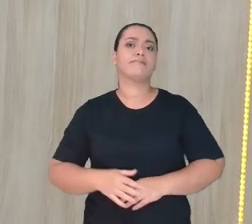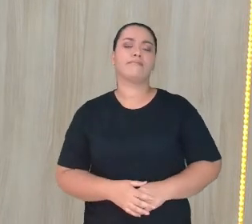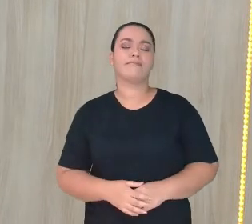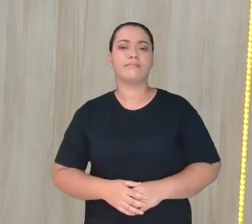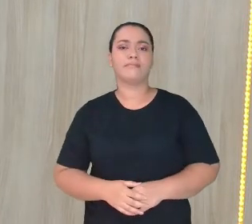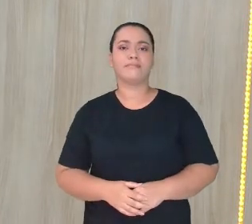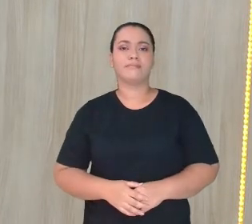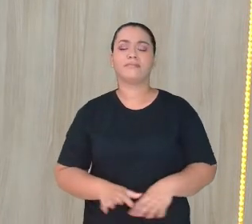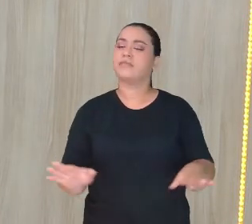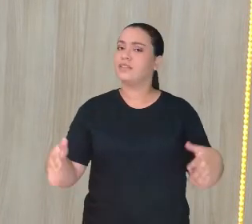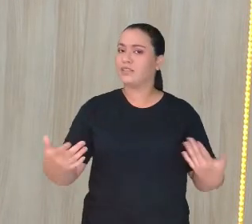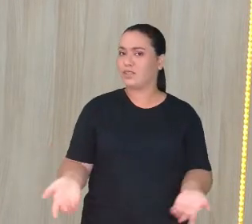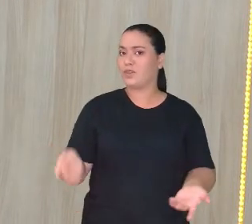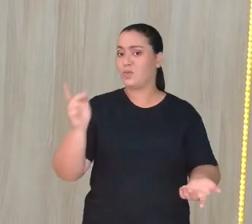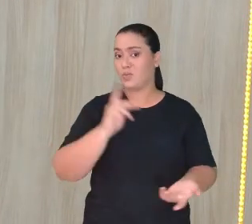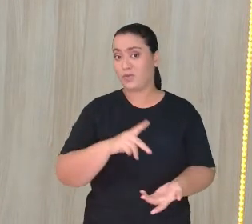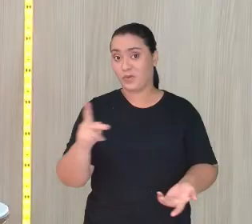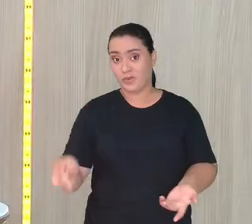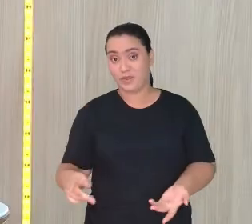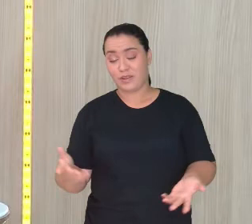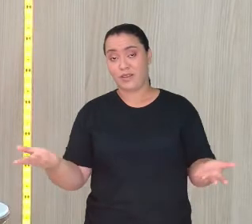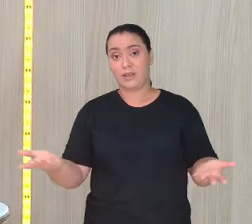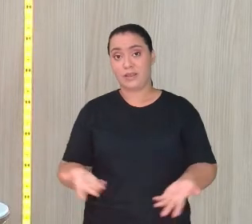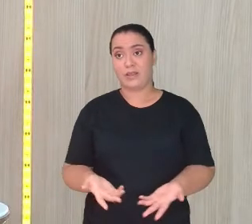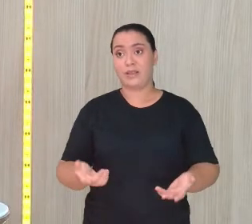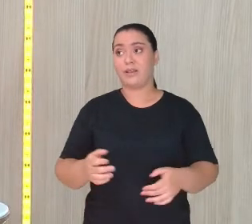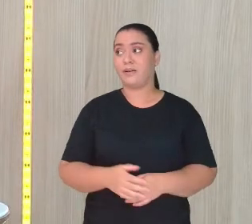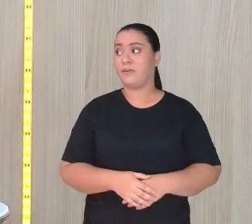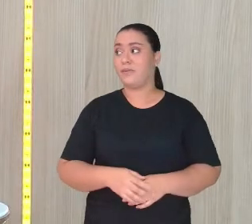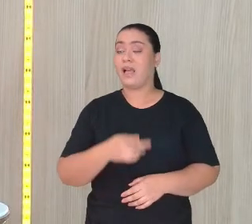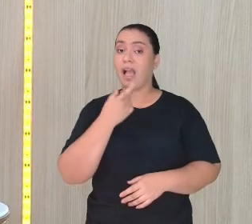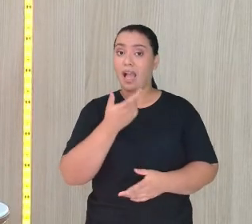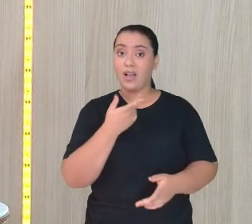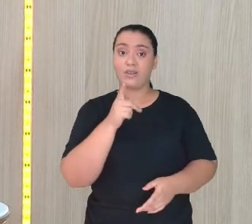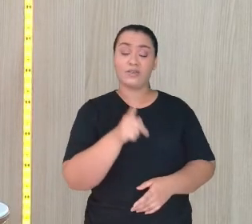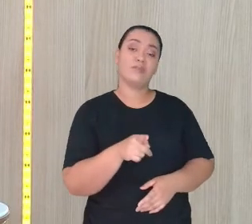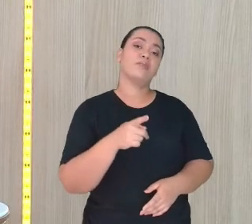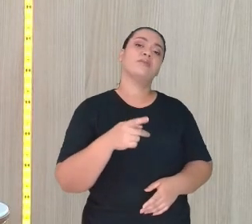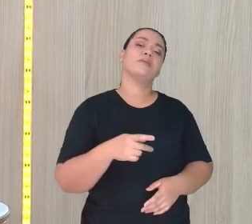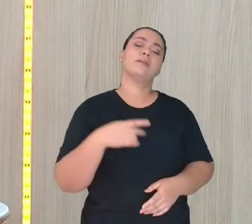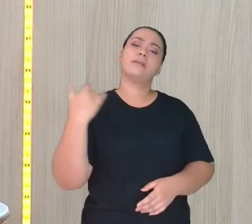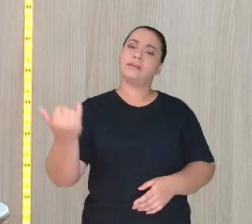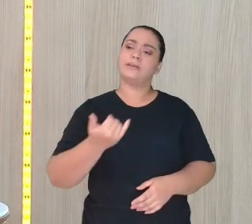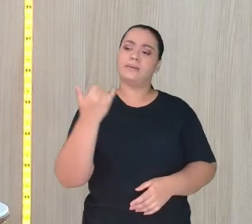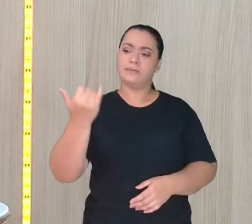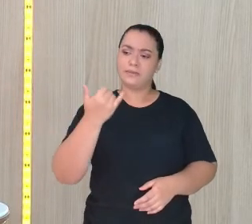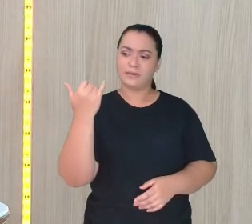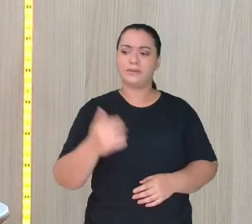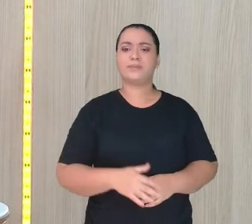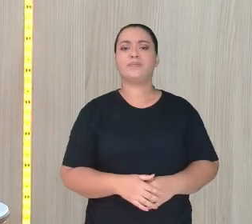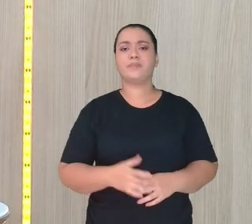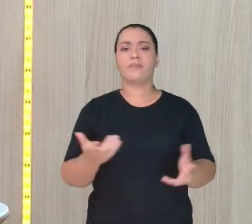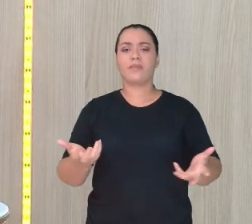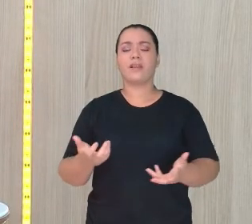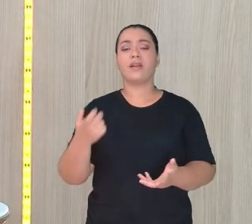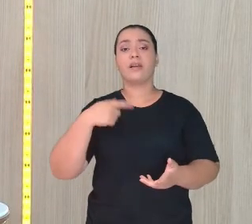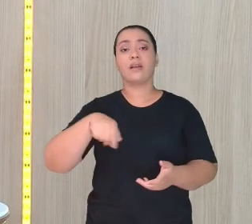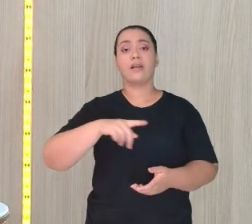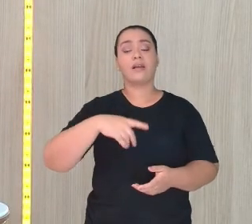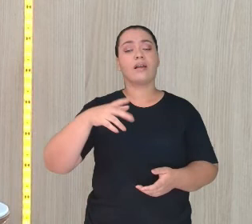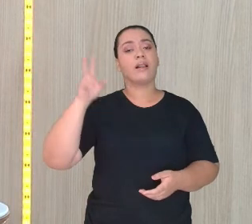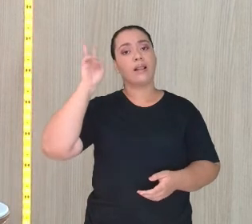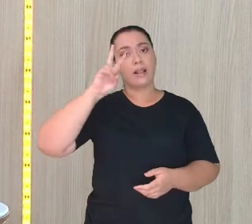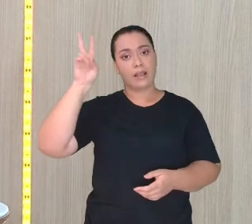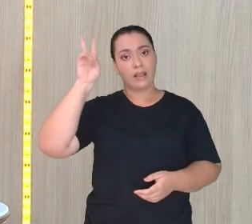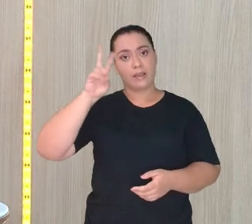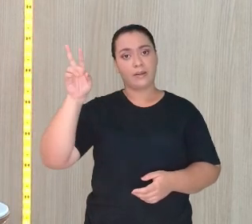Então, professora Camille, continuando aí, não é, essa sua fala que foi muito importante, eu gostaria de lembrar, né, o meu